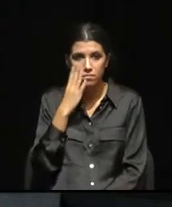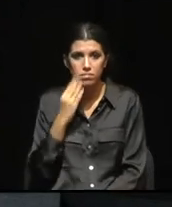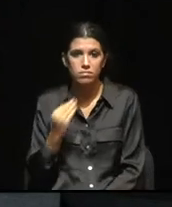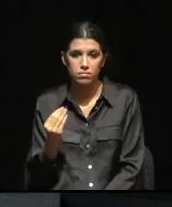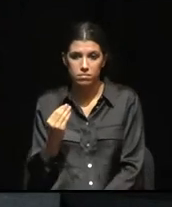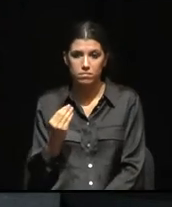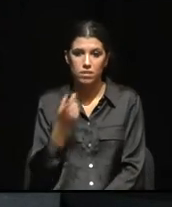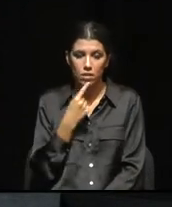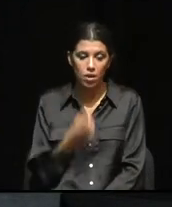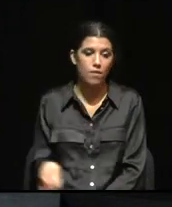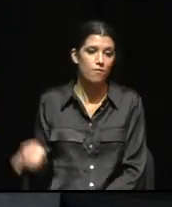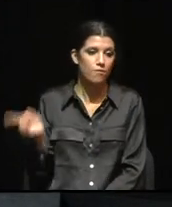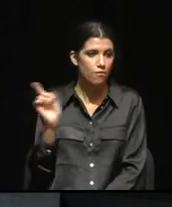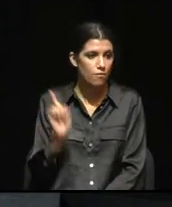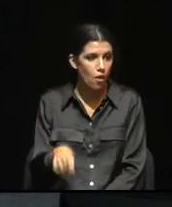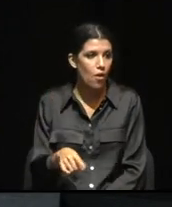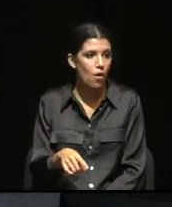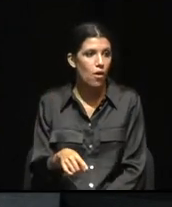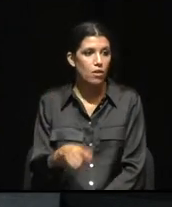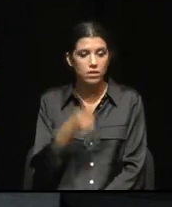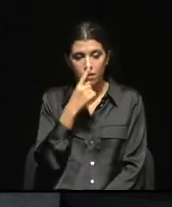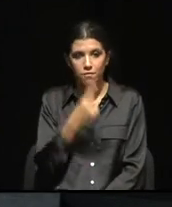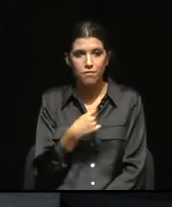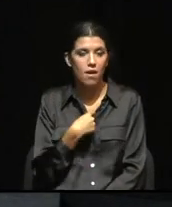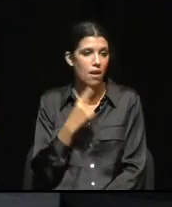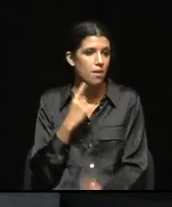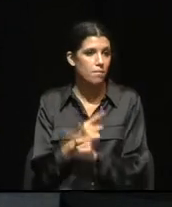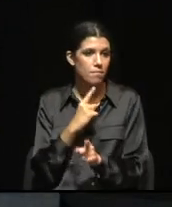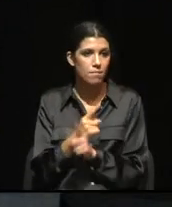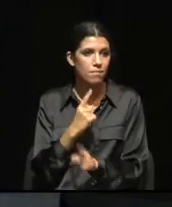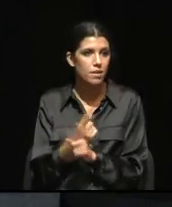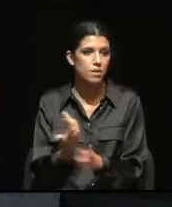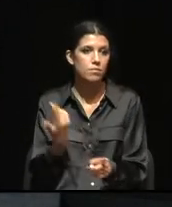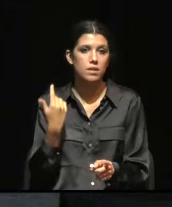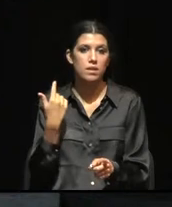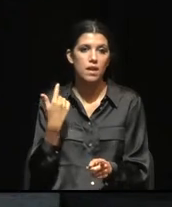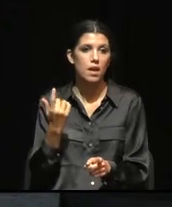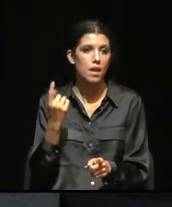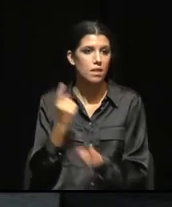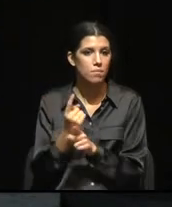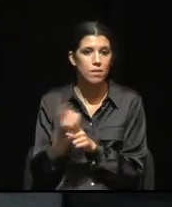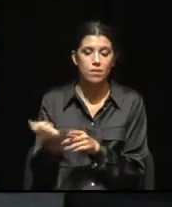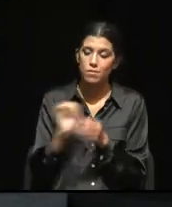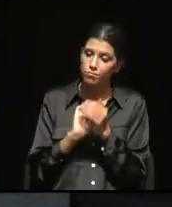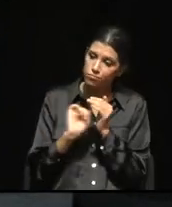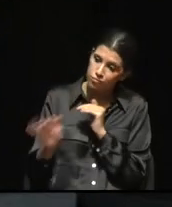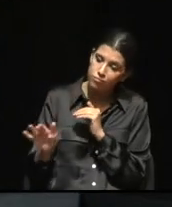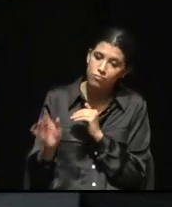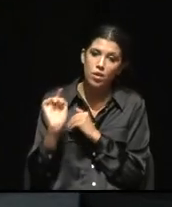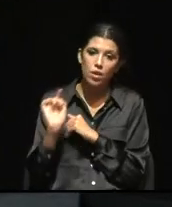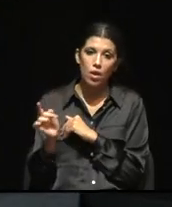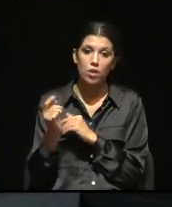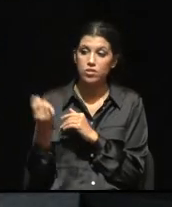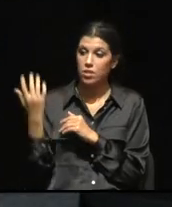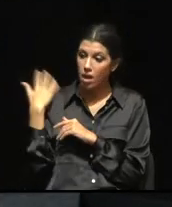e volta a incorrer na mesma questão que é insistir Na remissão para neste caso da outra vez era para uma para